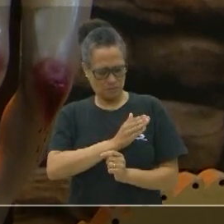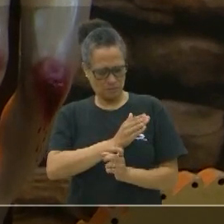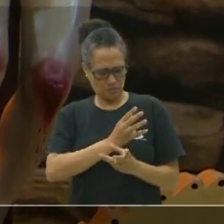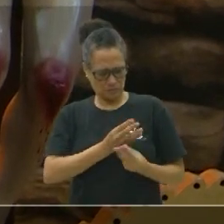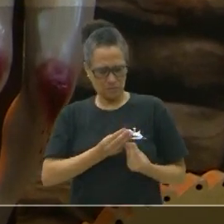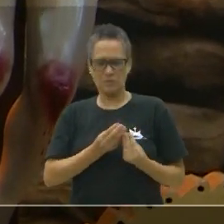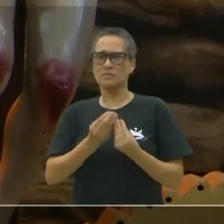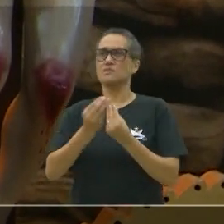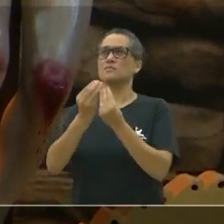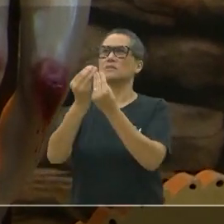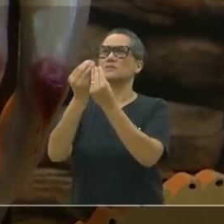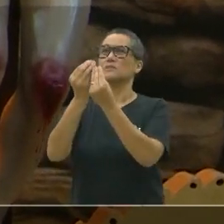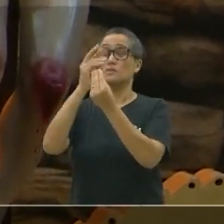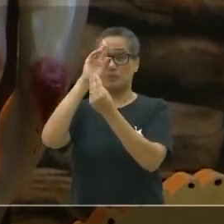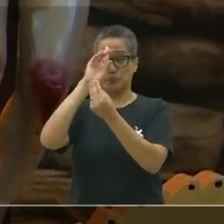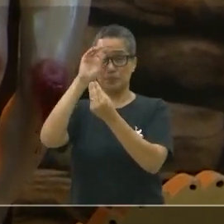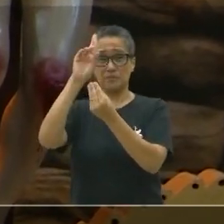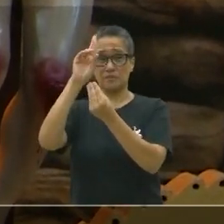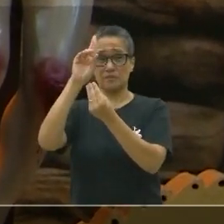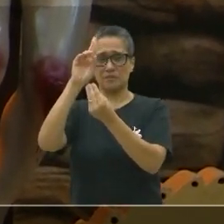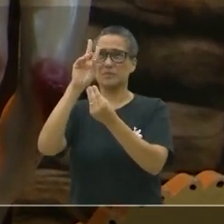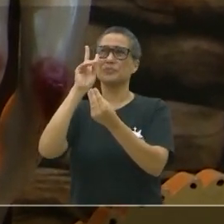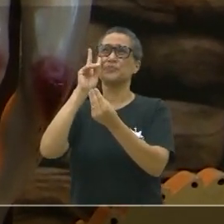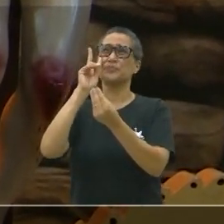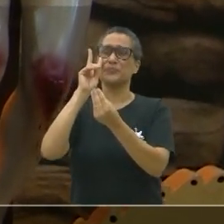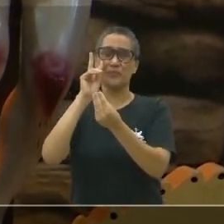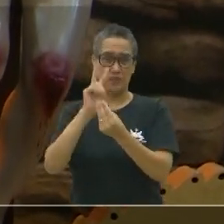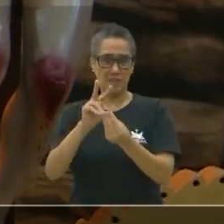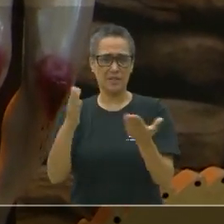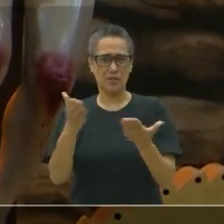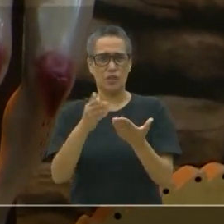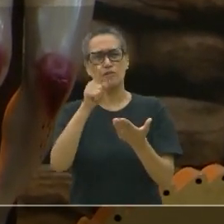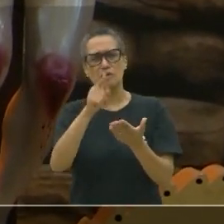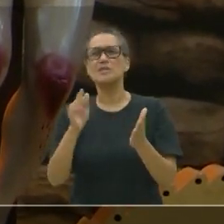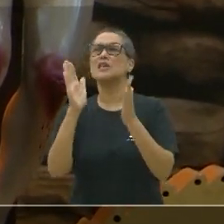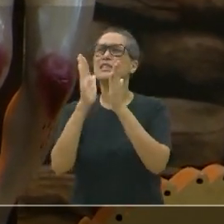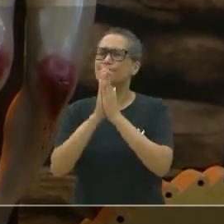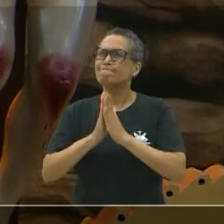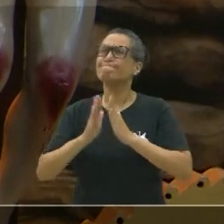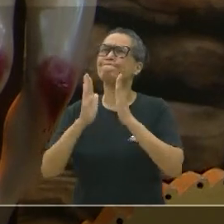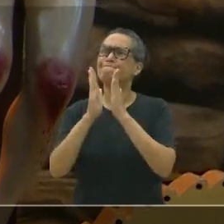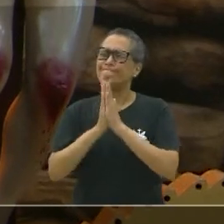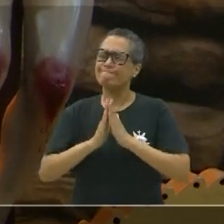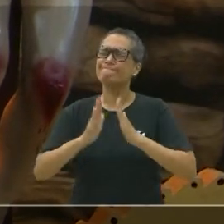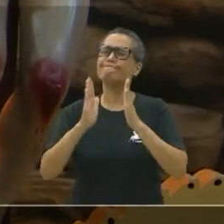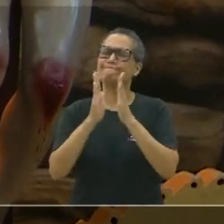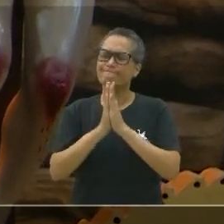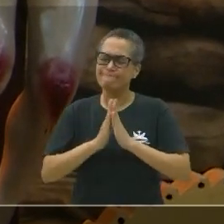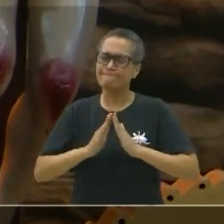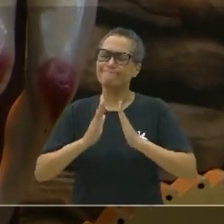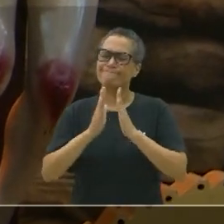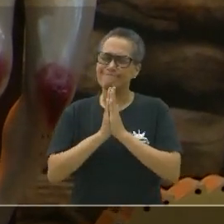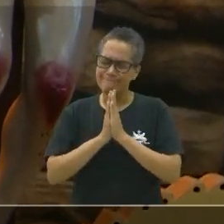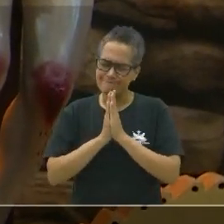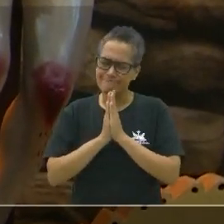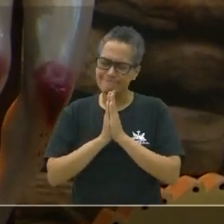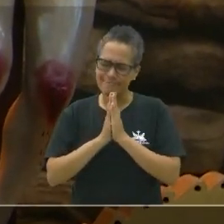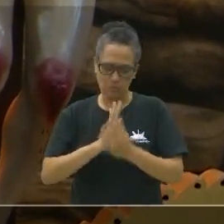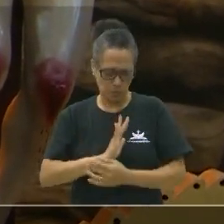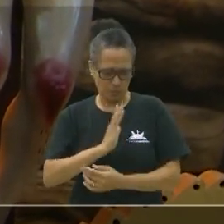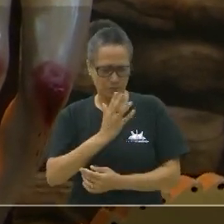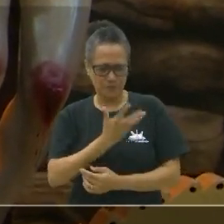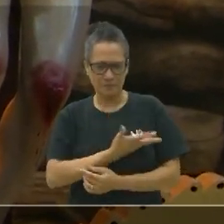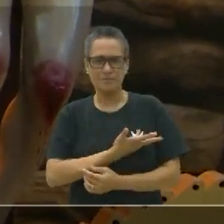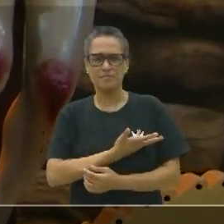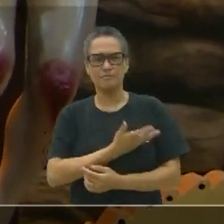Senhor está vendo. Quem é esta pessoa que você clama há tanto tempo? Que você pede tanto essa conversão de